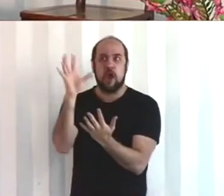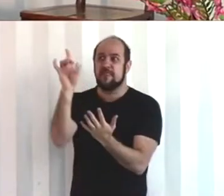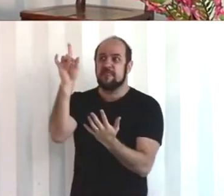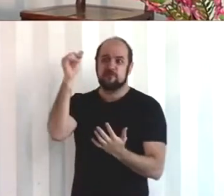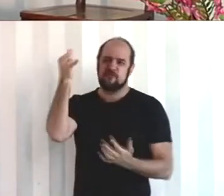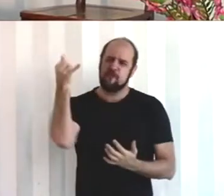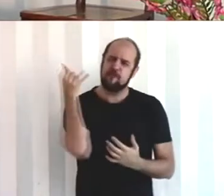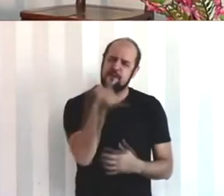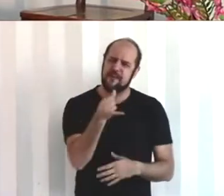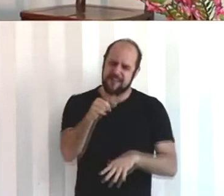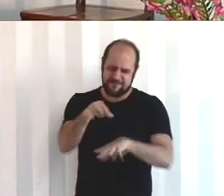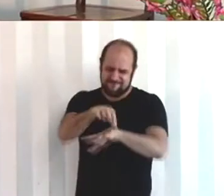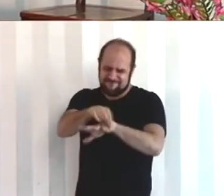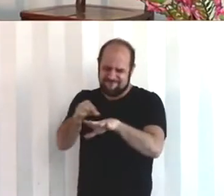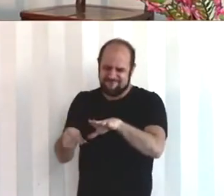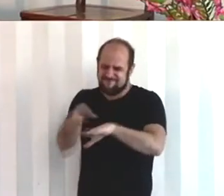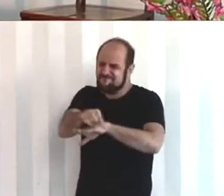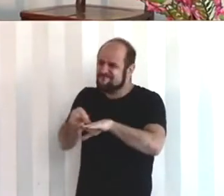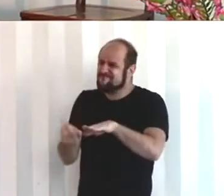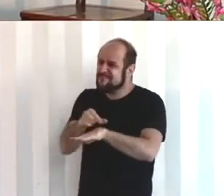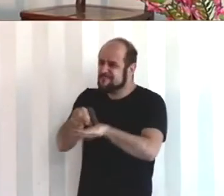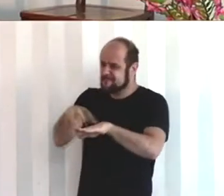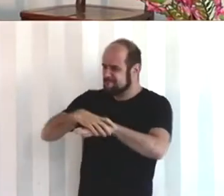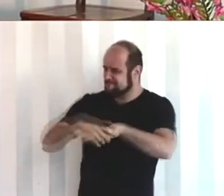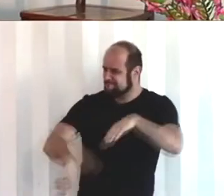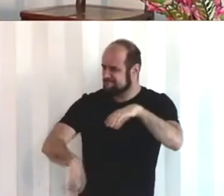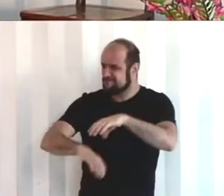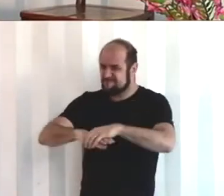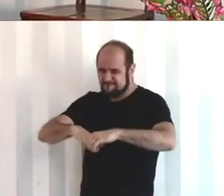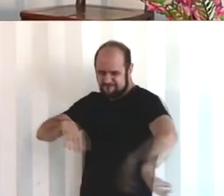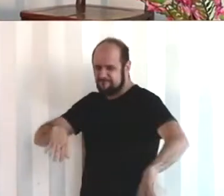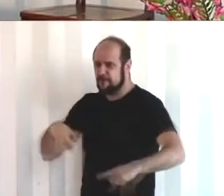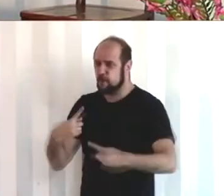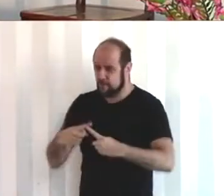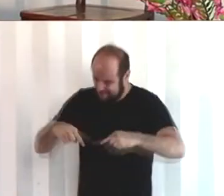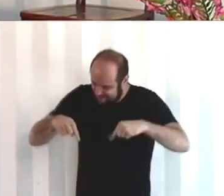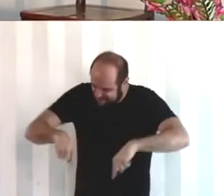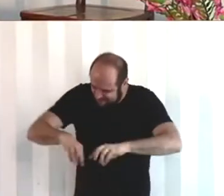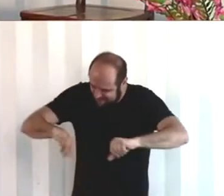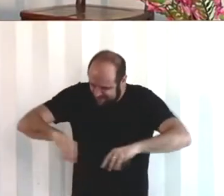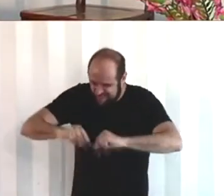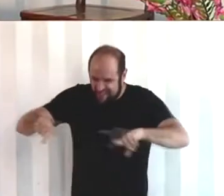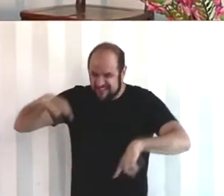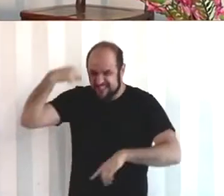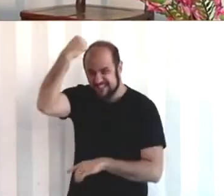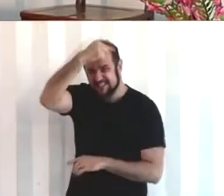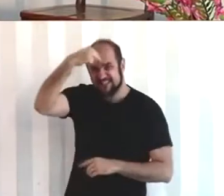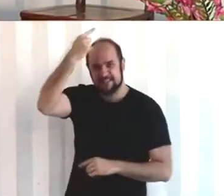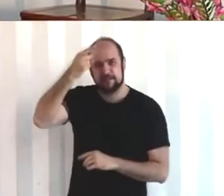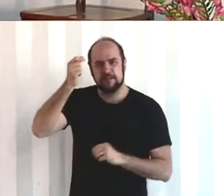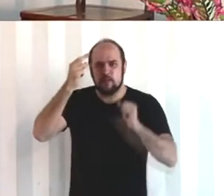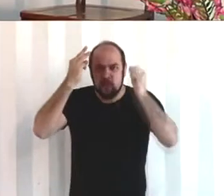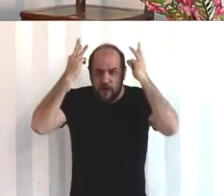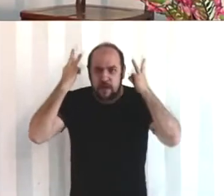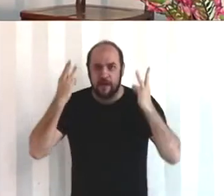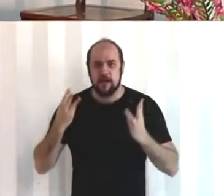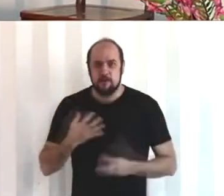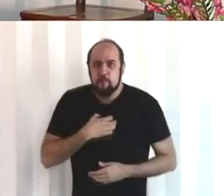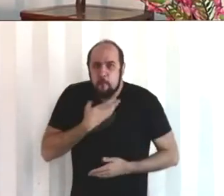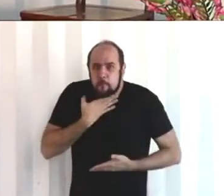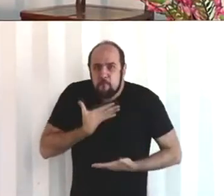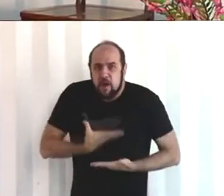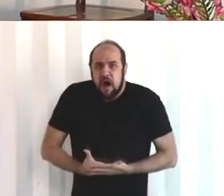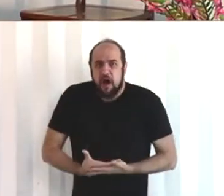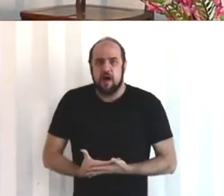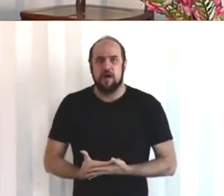teus pés, porque o lugar que estás é santo. Deus é santo, meus irmãos. Deus exige que nós o adoremos em espírito e em